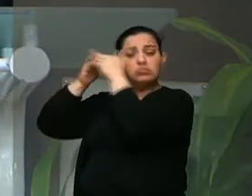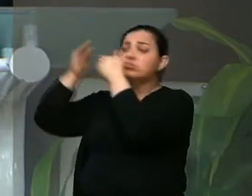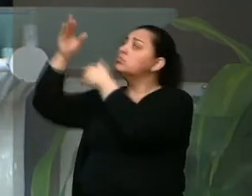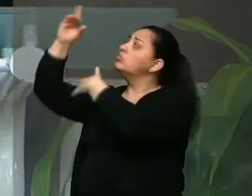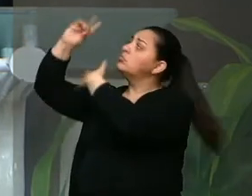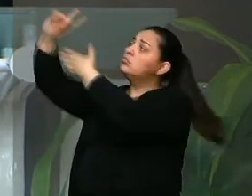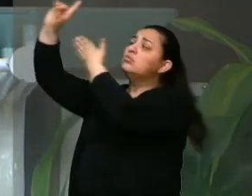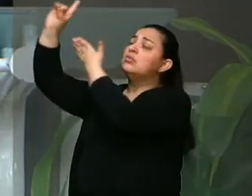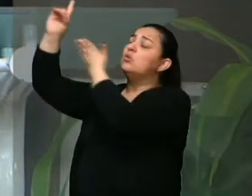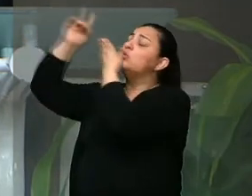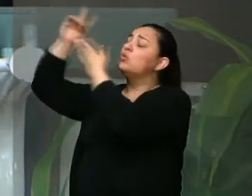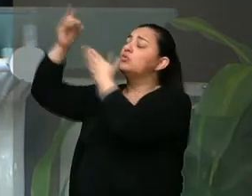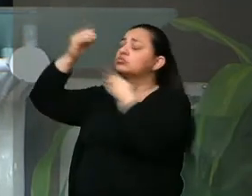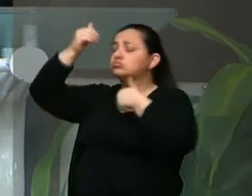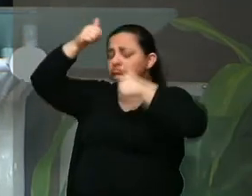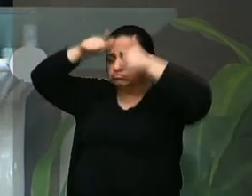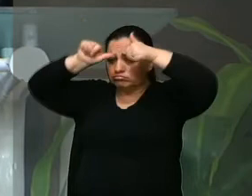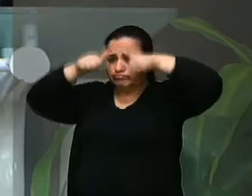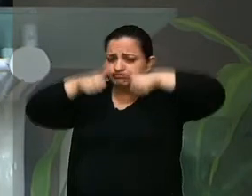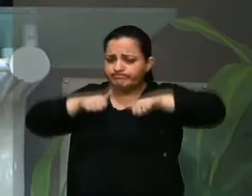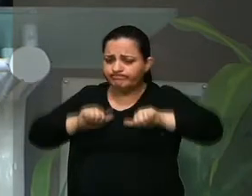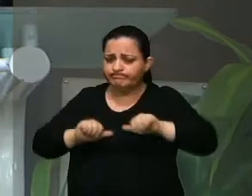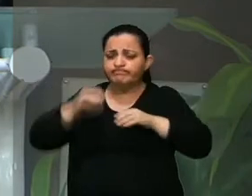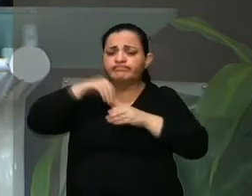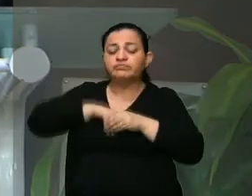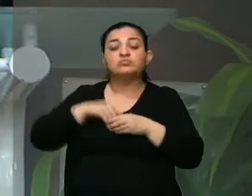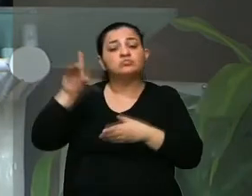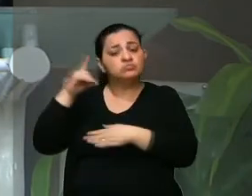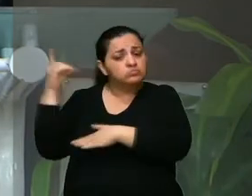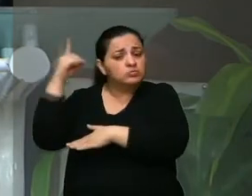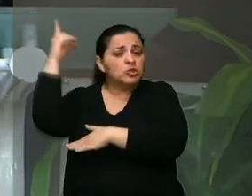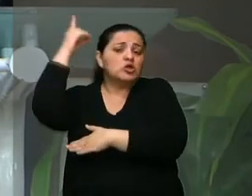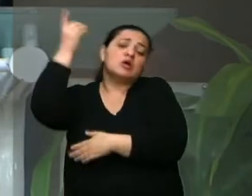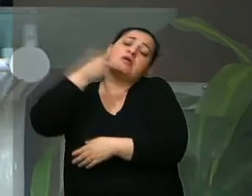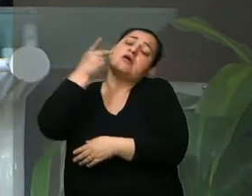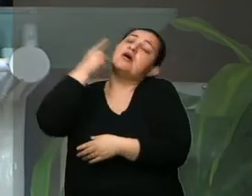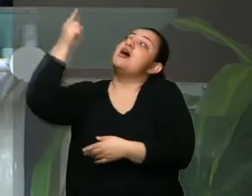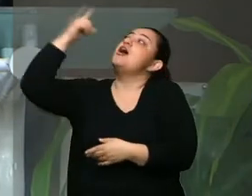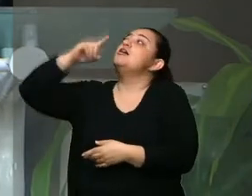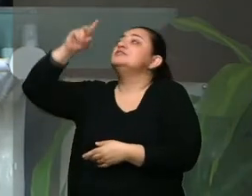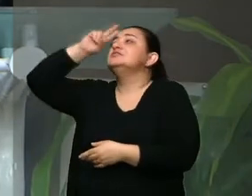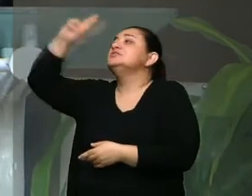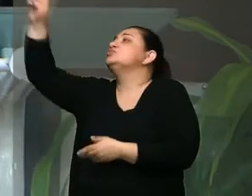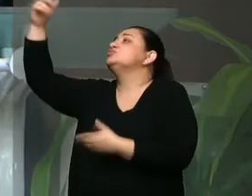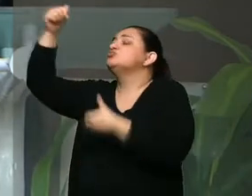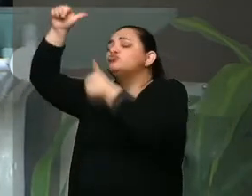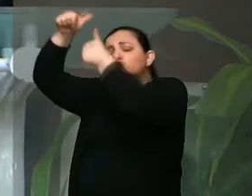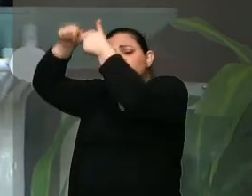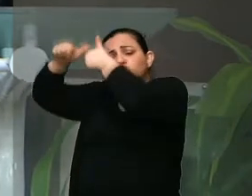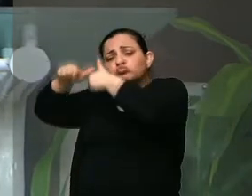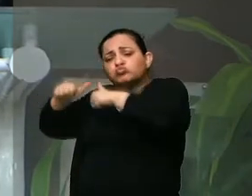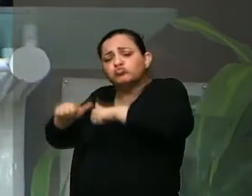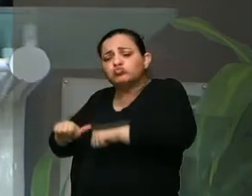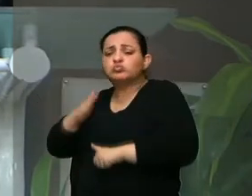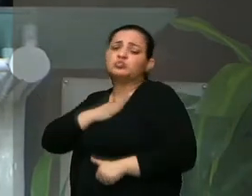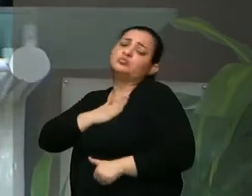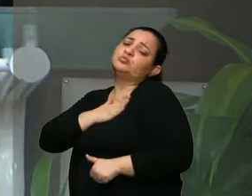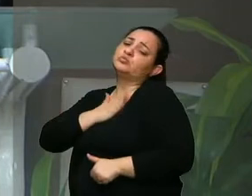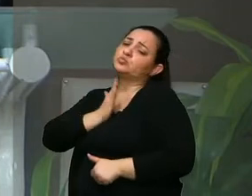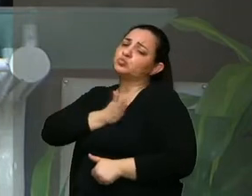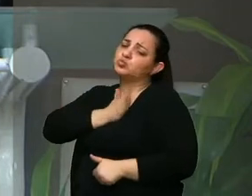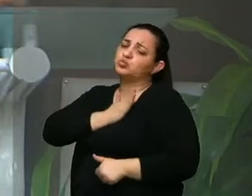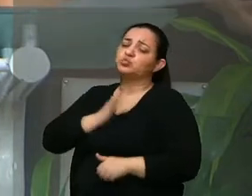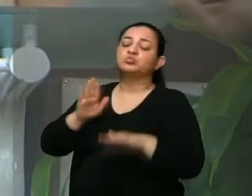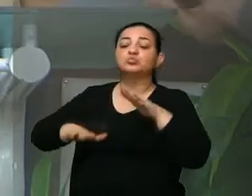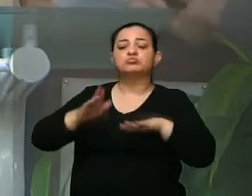olha pra dentro análise david senhor sonda o meu coração às